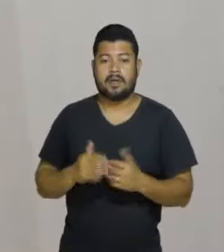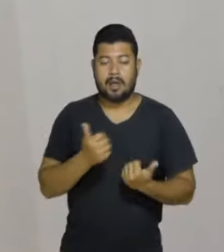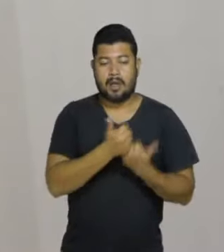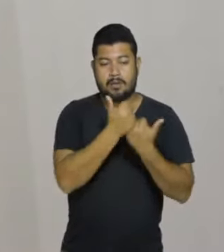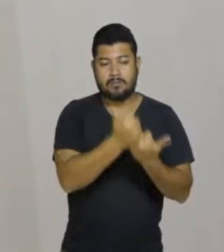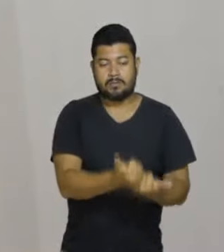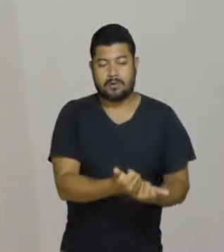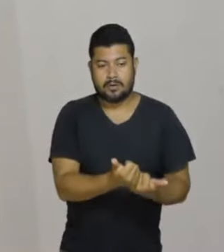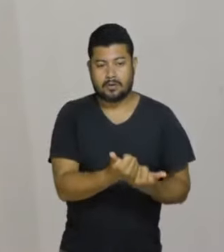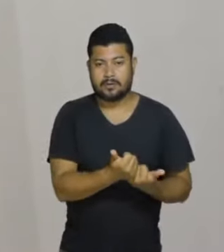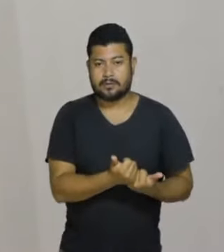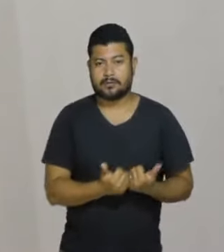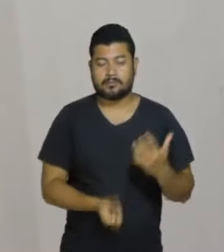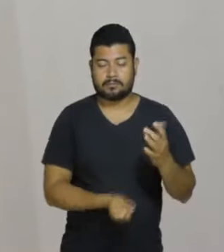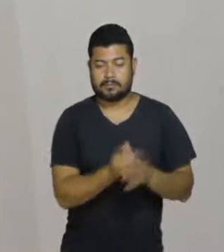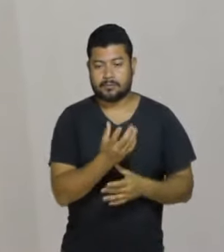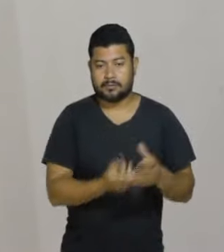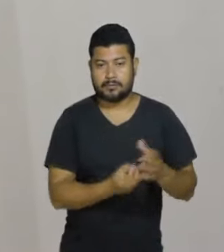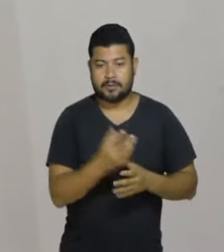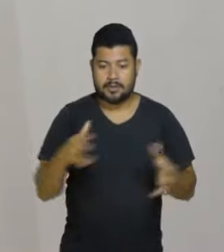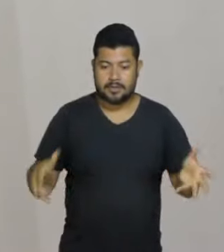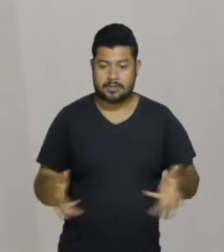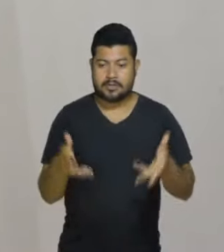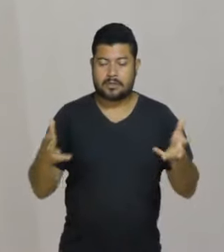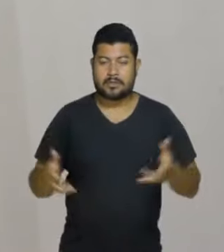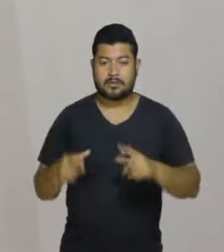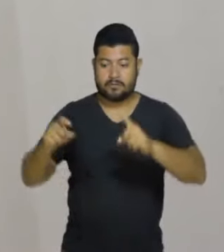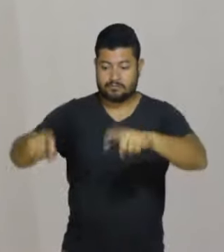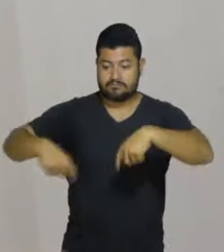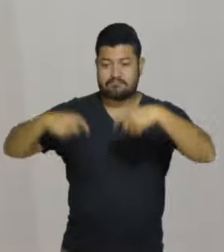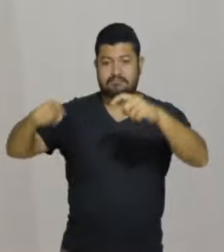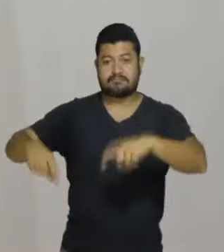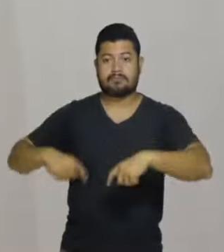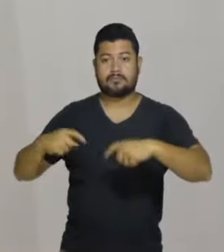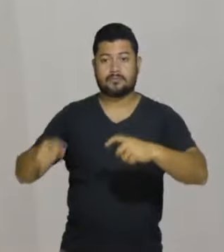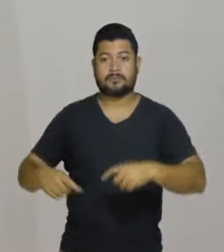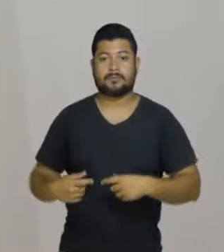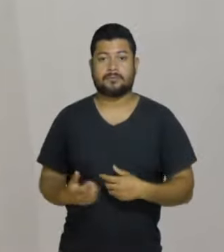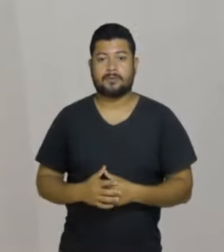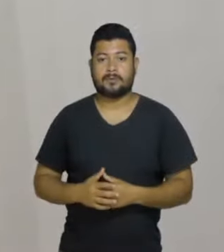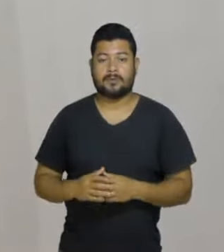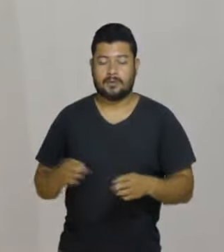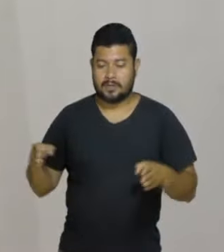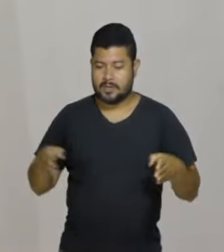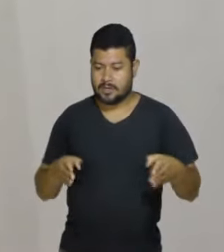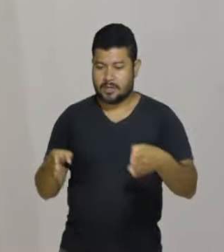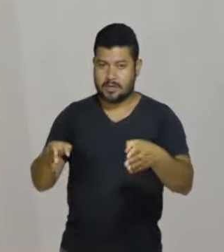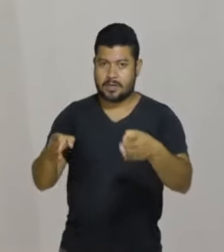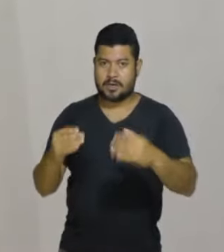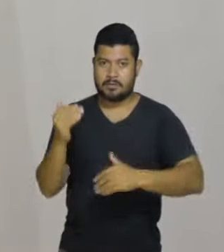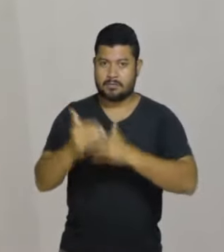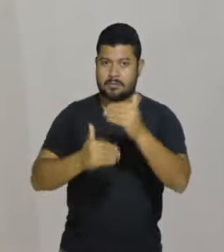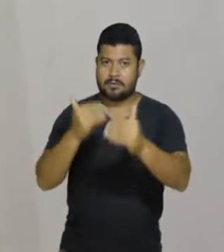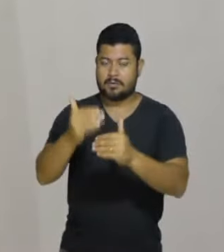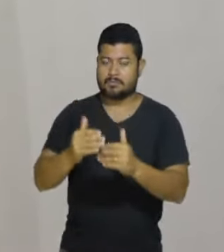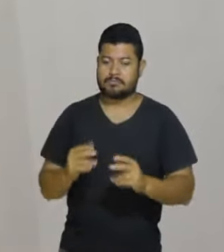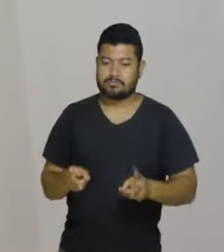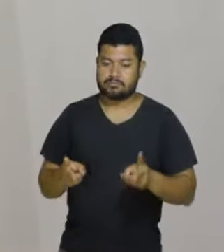produtores, incentivando os agricultores e colocando o Brasil no rumo do crescimento. Obrigado, presidente.